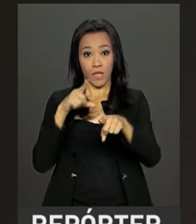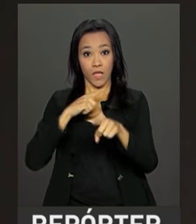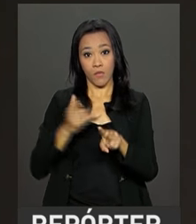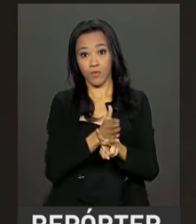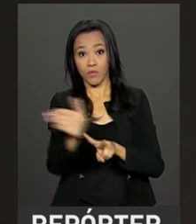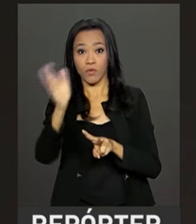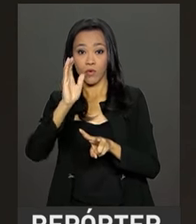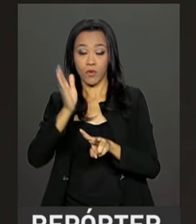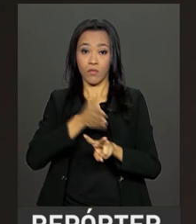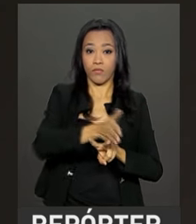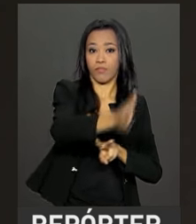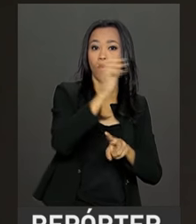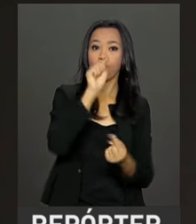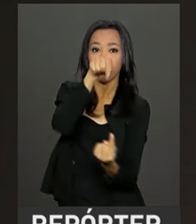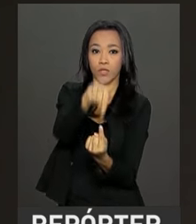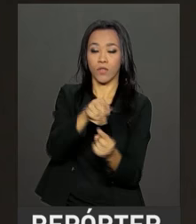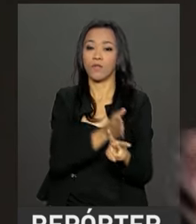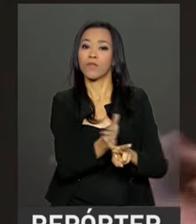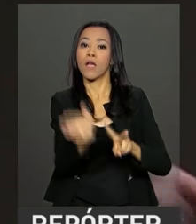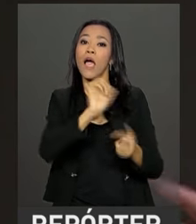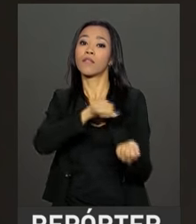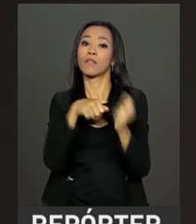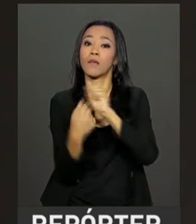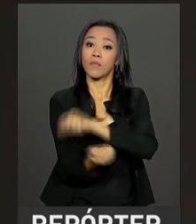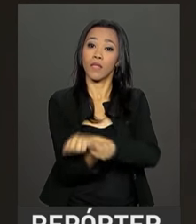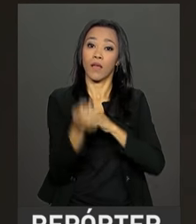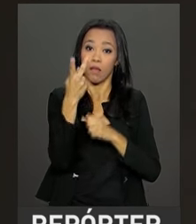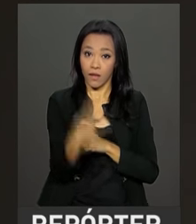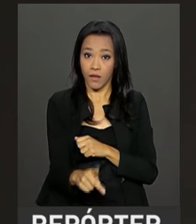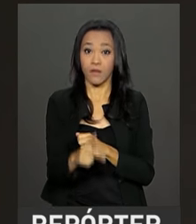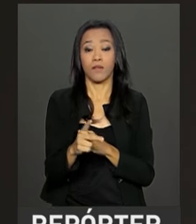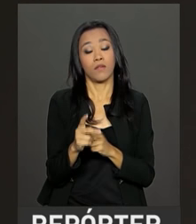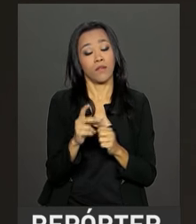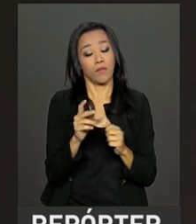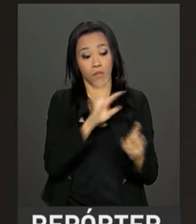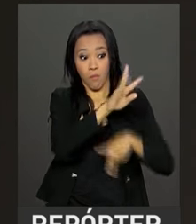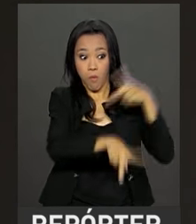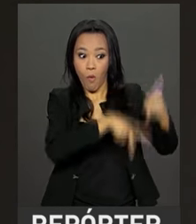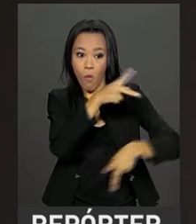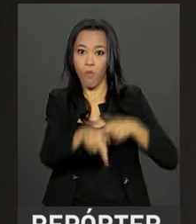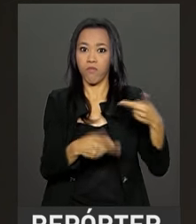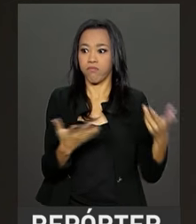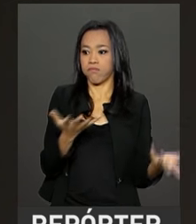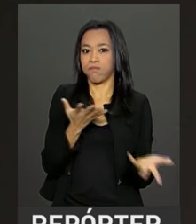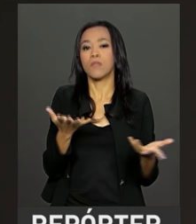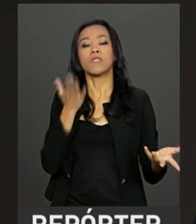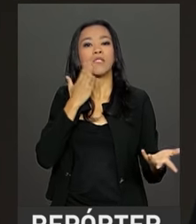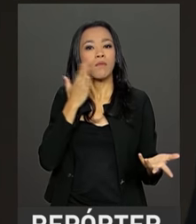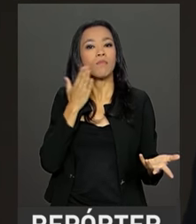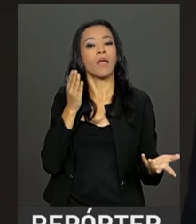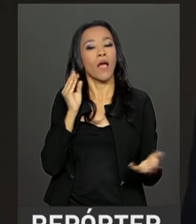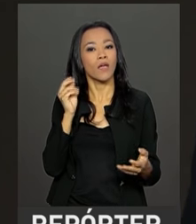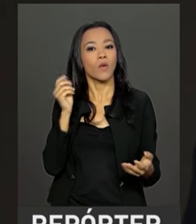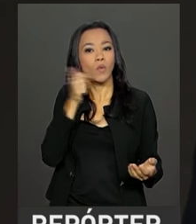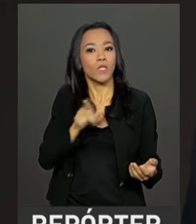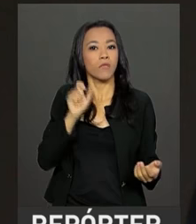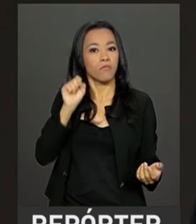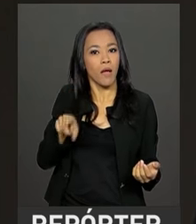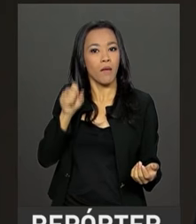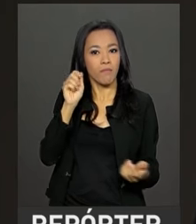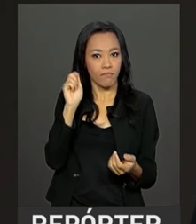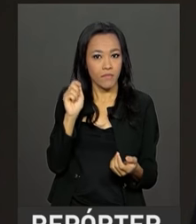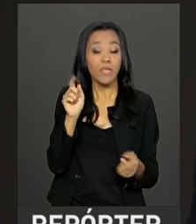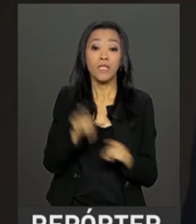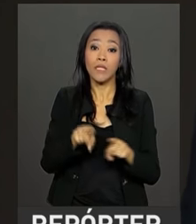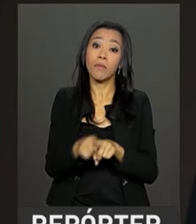adaptar à presidência a nossa realidade demográfica tornando-as financeiramente sustentável e salvando